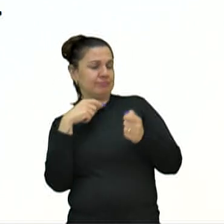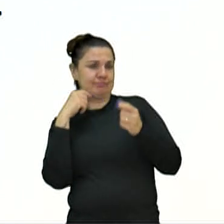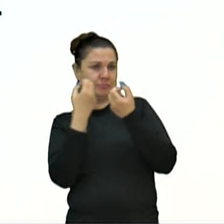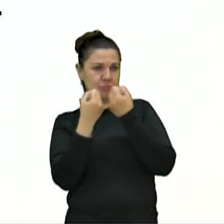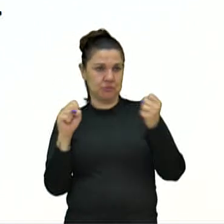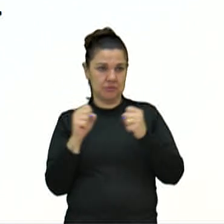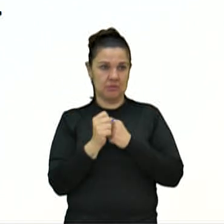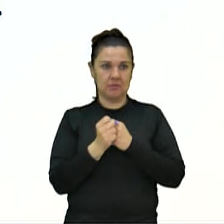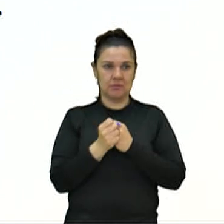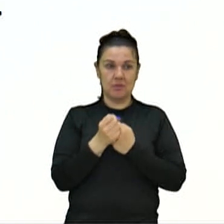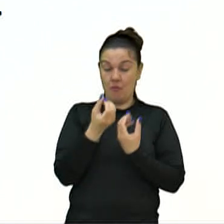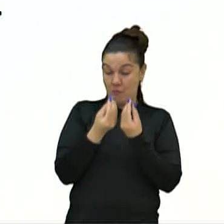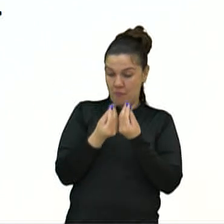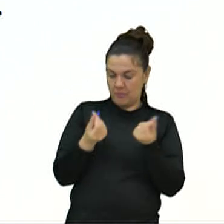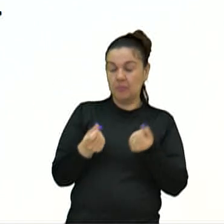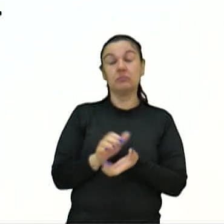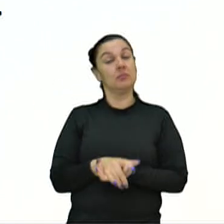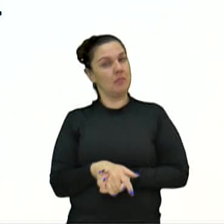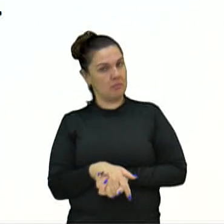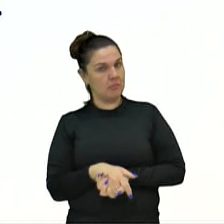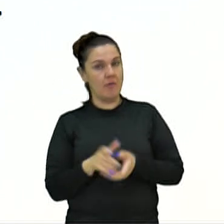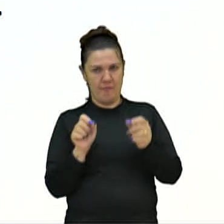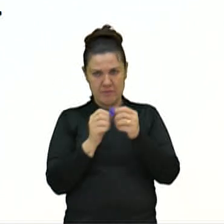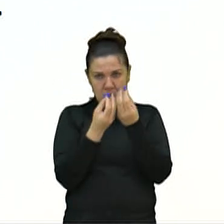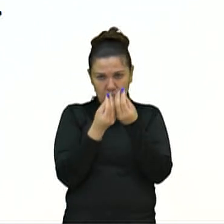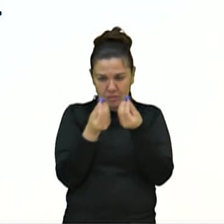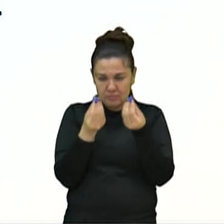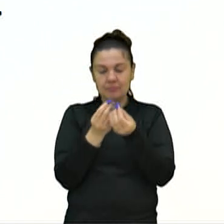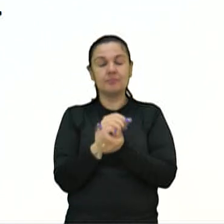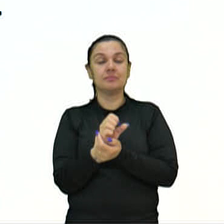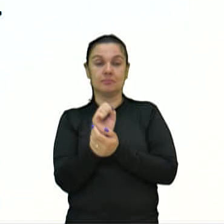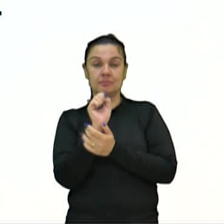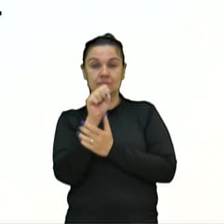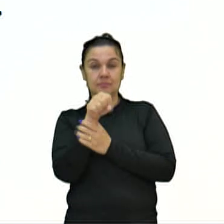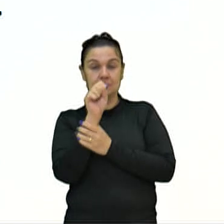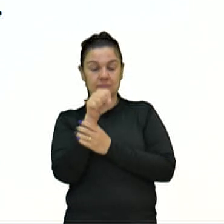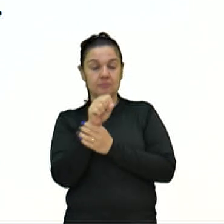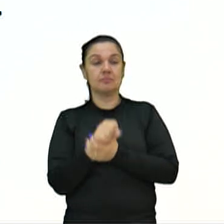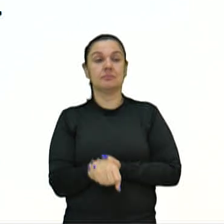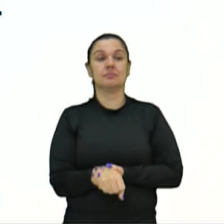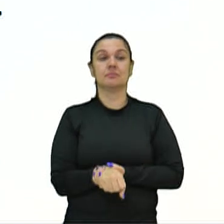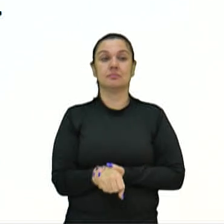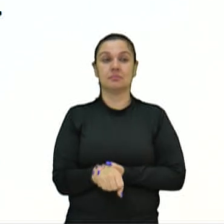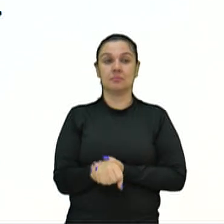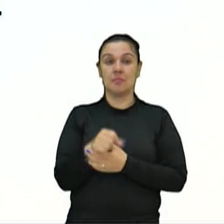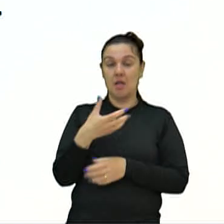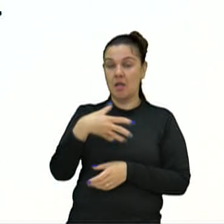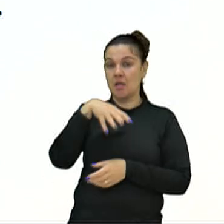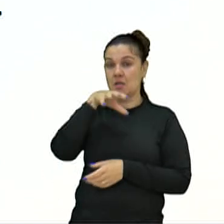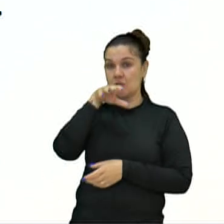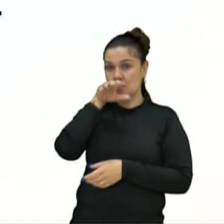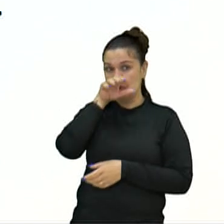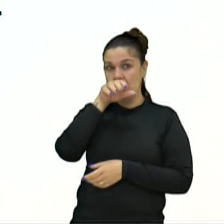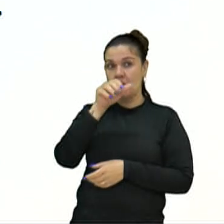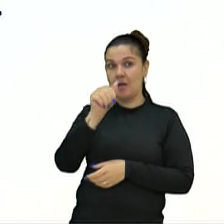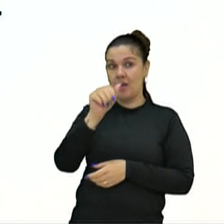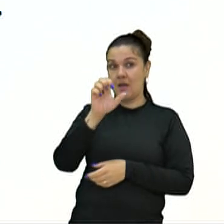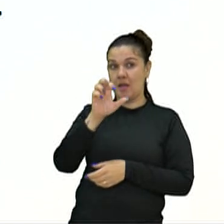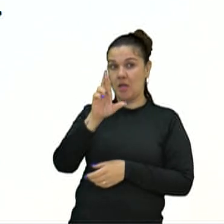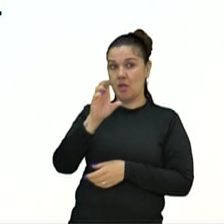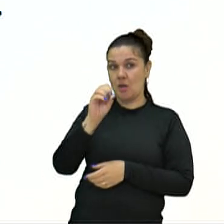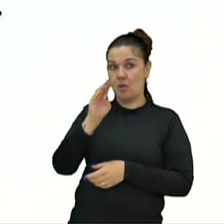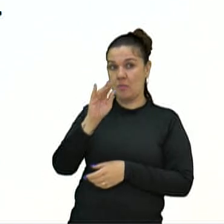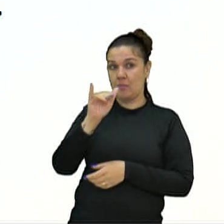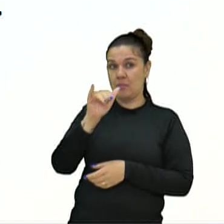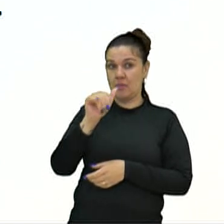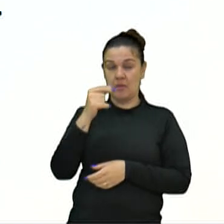Fermentação? Eles faziam fermentação? Faziam. respiração aeróbia surgiu depois, mas espera aí,